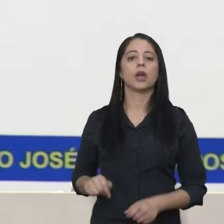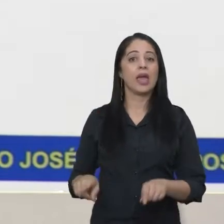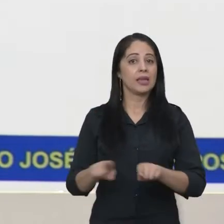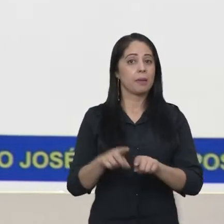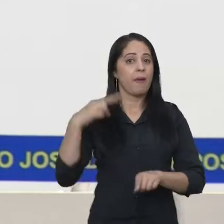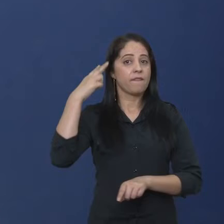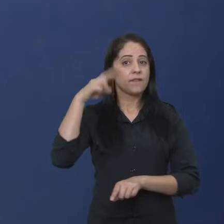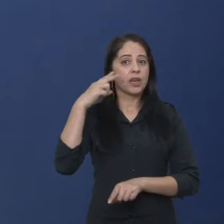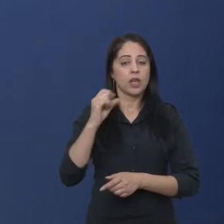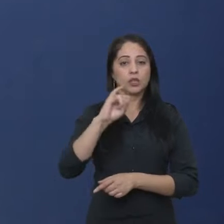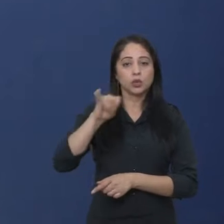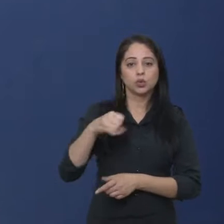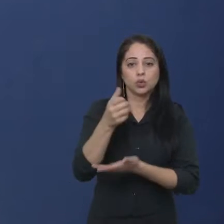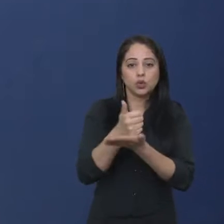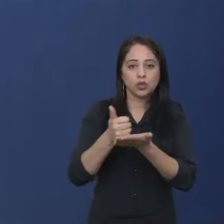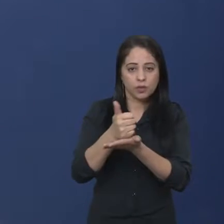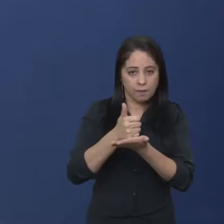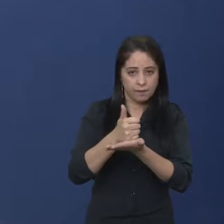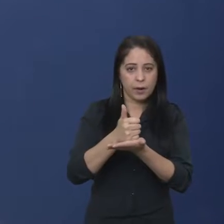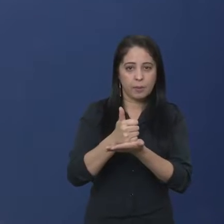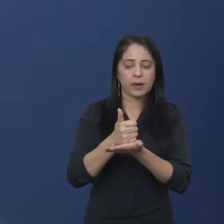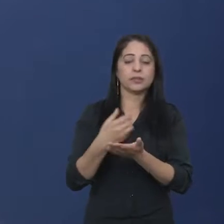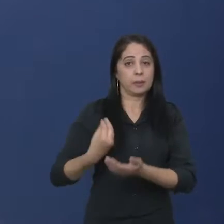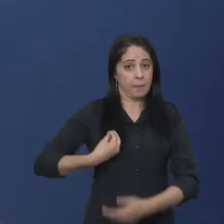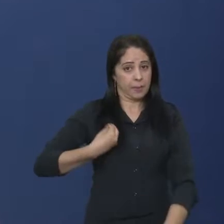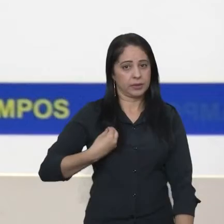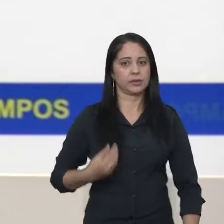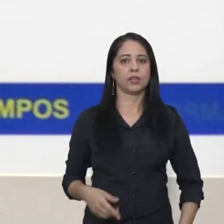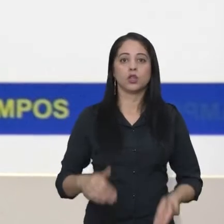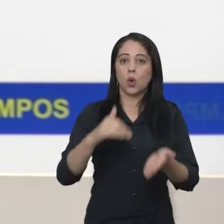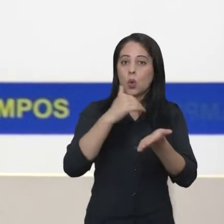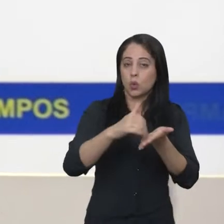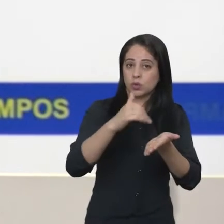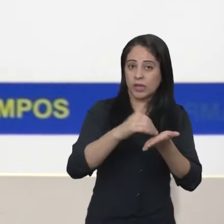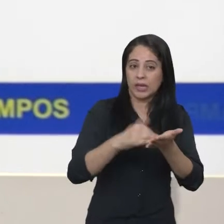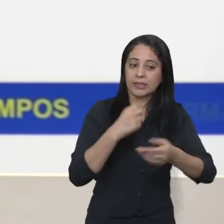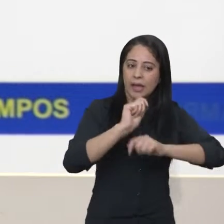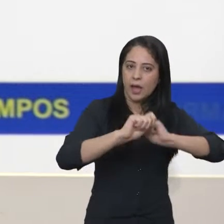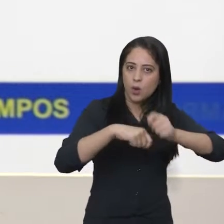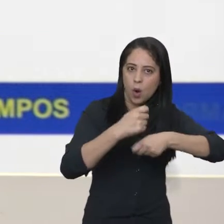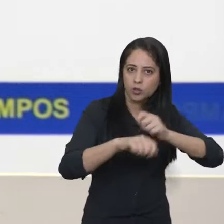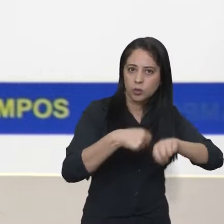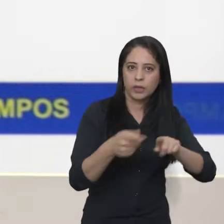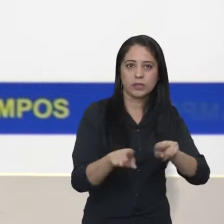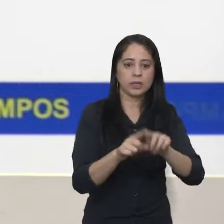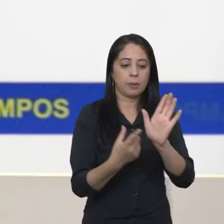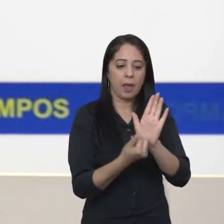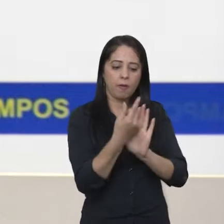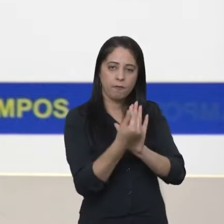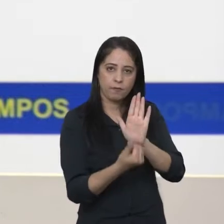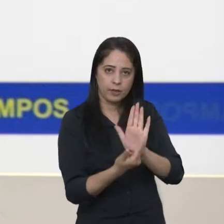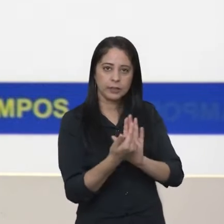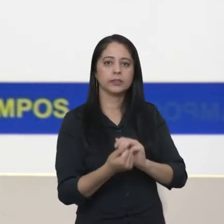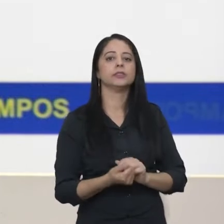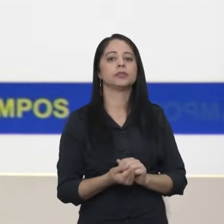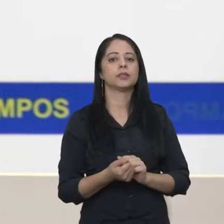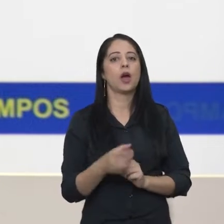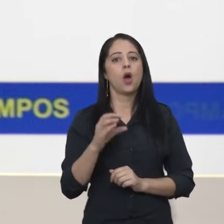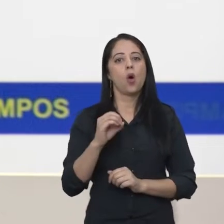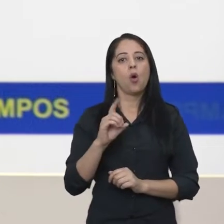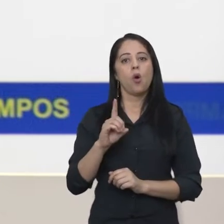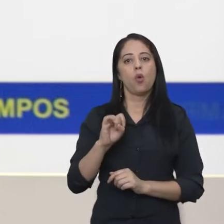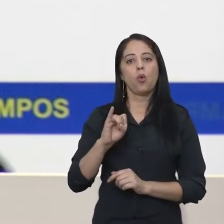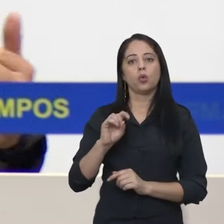contou com a presença do também vereador Júnior da Farmácia e do secretário de Gestão Administrativa e Finanças da